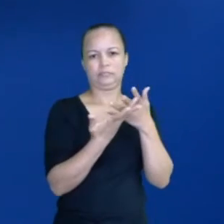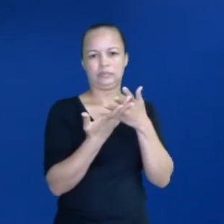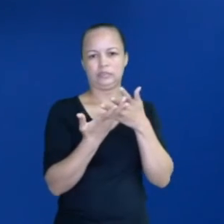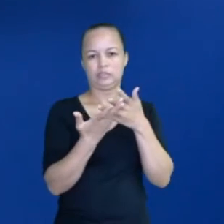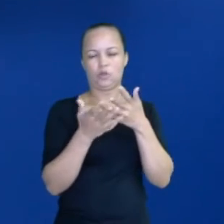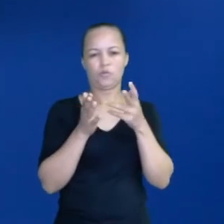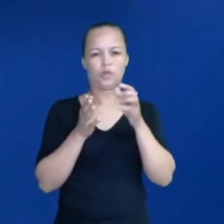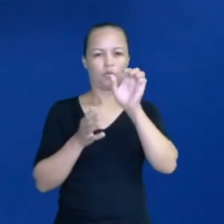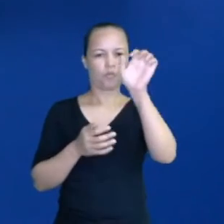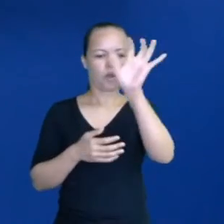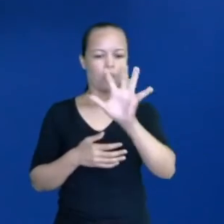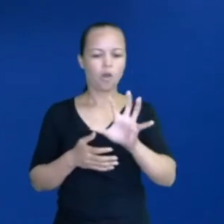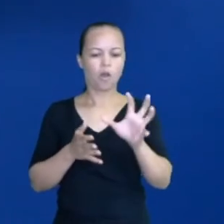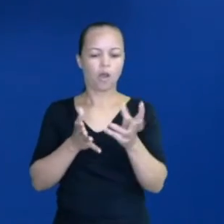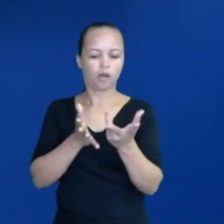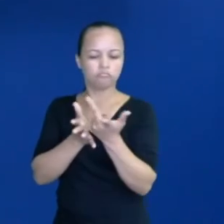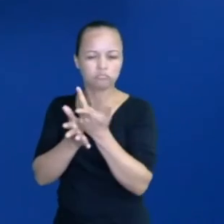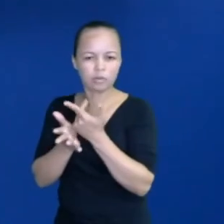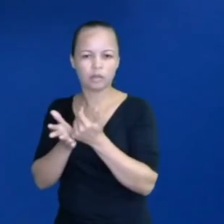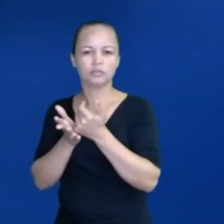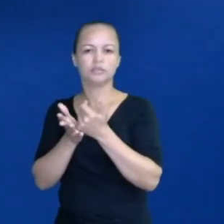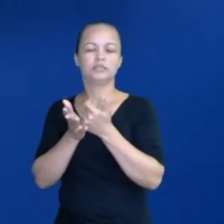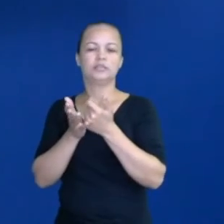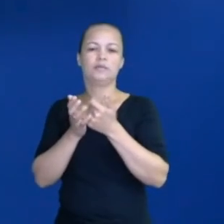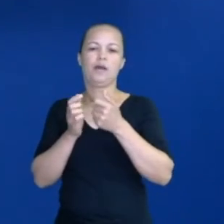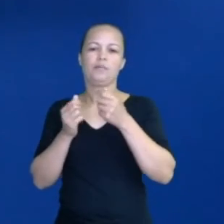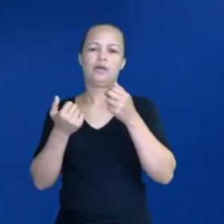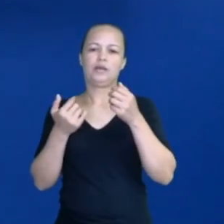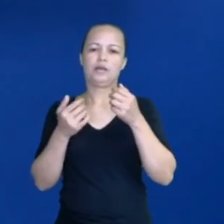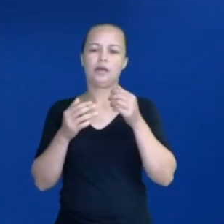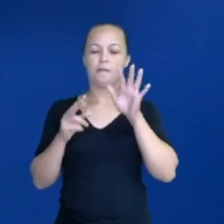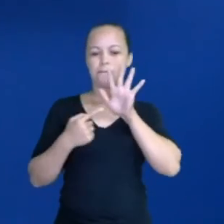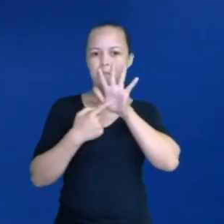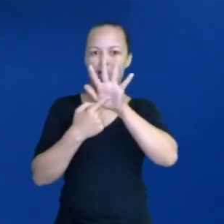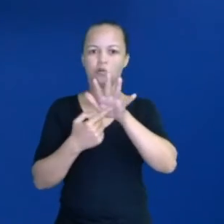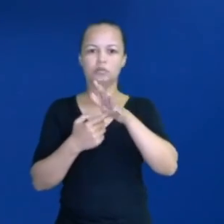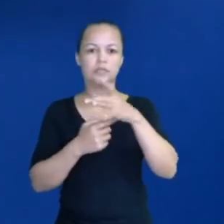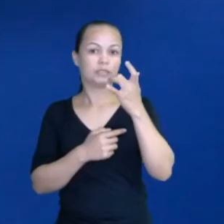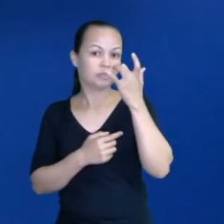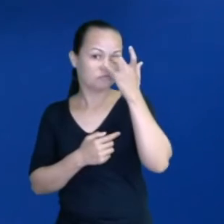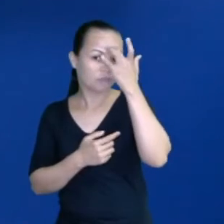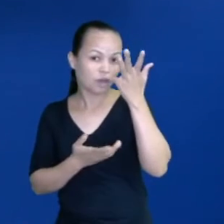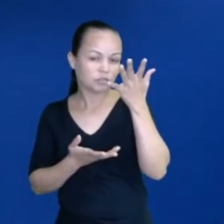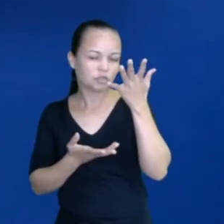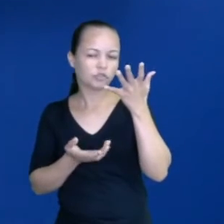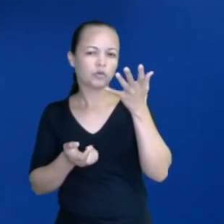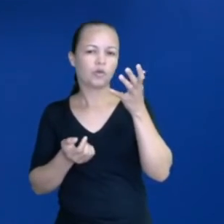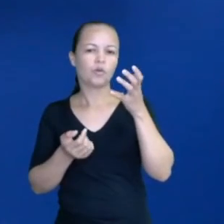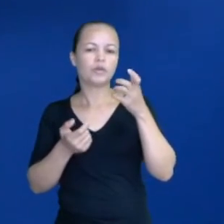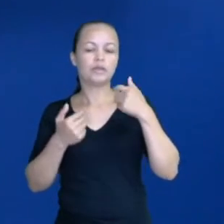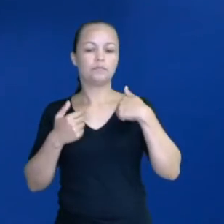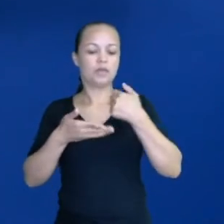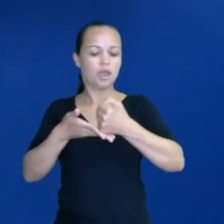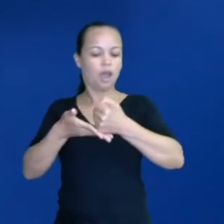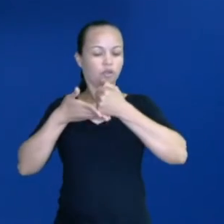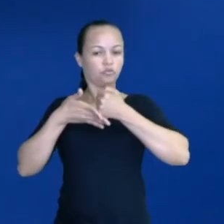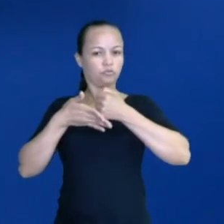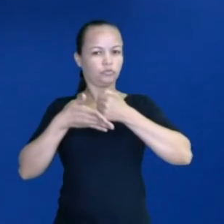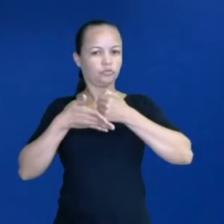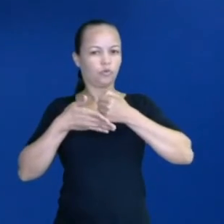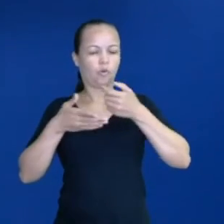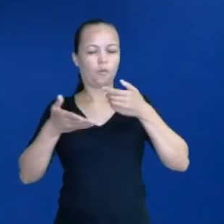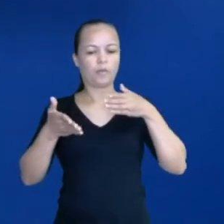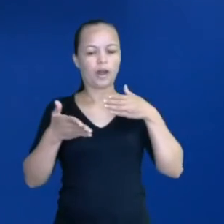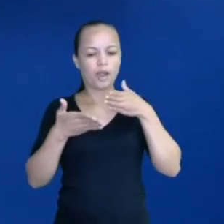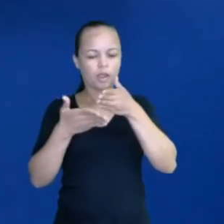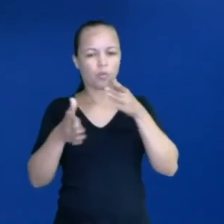bom mapa nítido, simples e que me ajudou bastante para poder localizar o que foi pedido